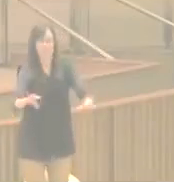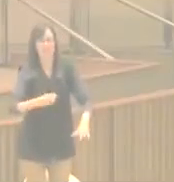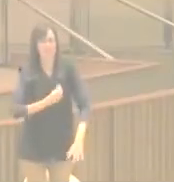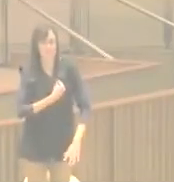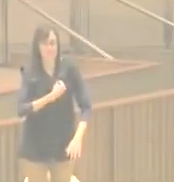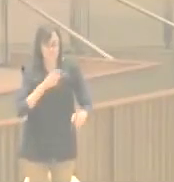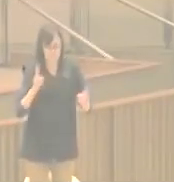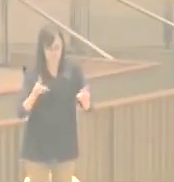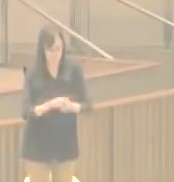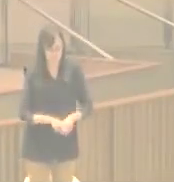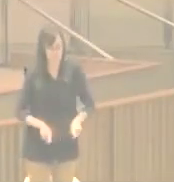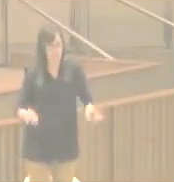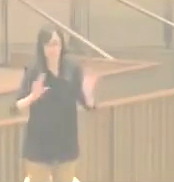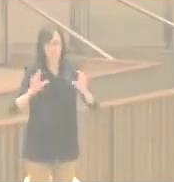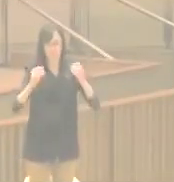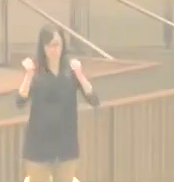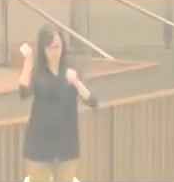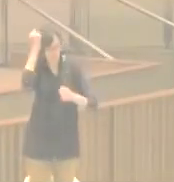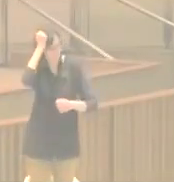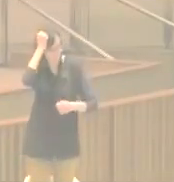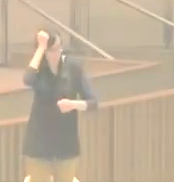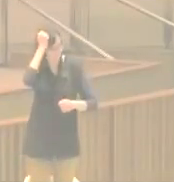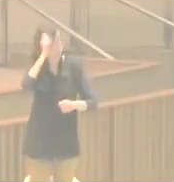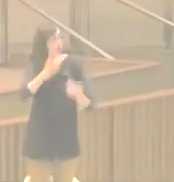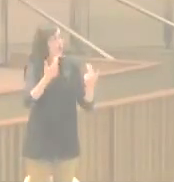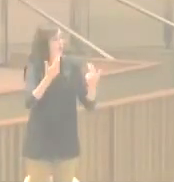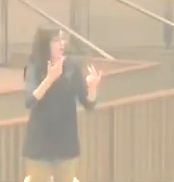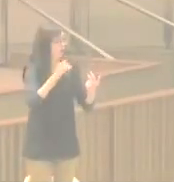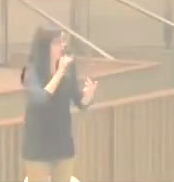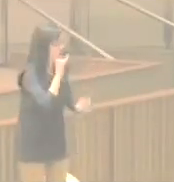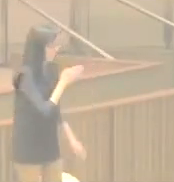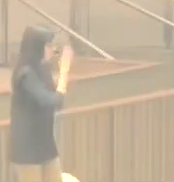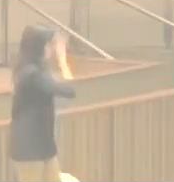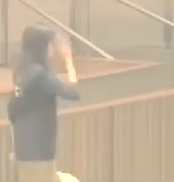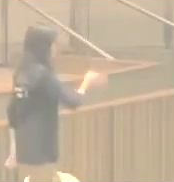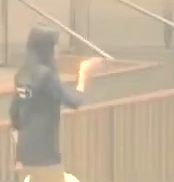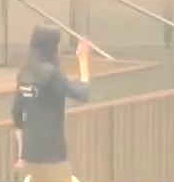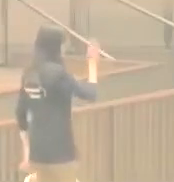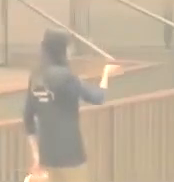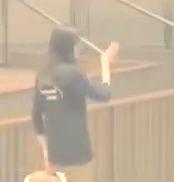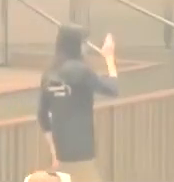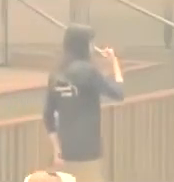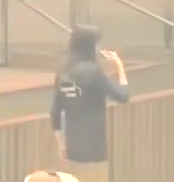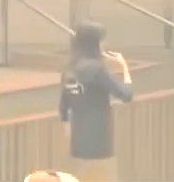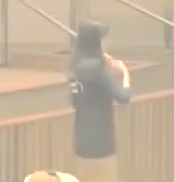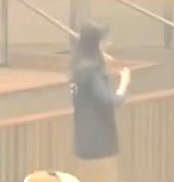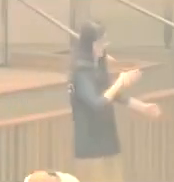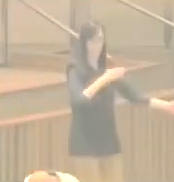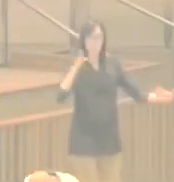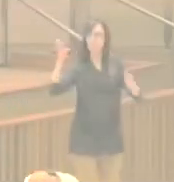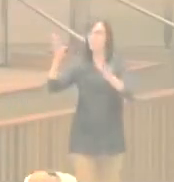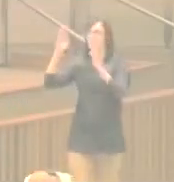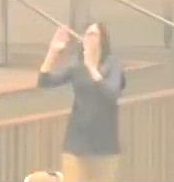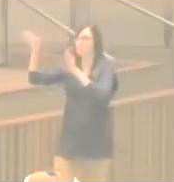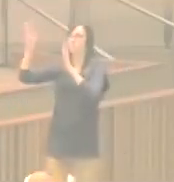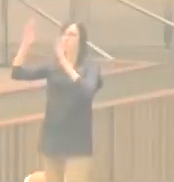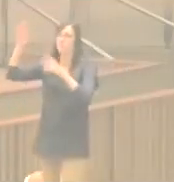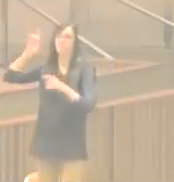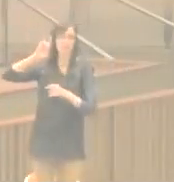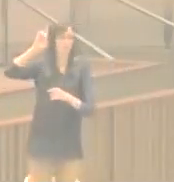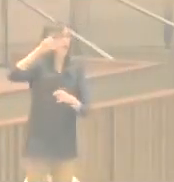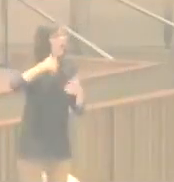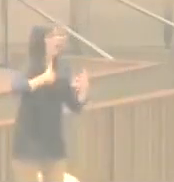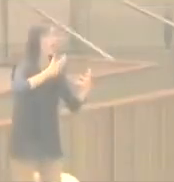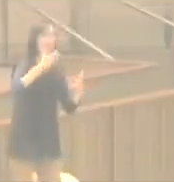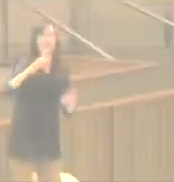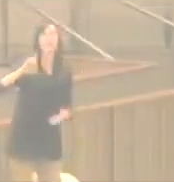assim. Arrependimento é fazer uma meia volta de 180 graus e ir para o outro lado. Eu vou